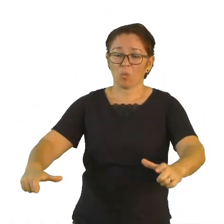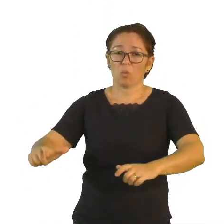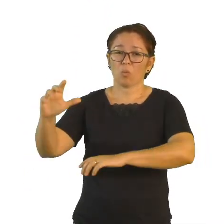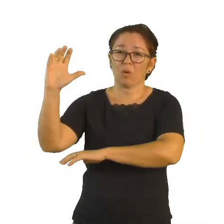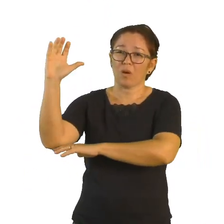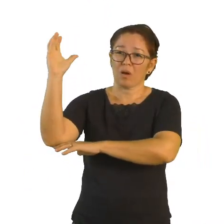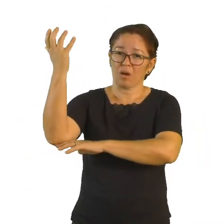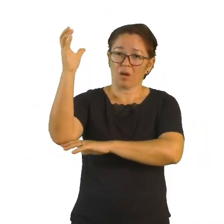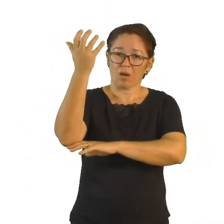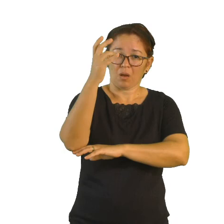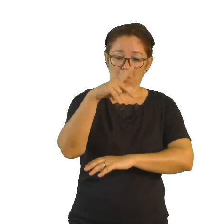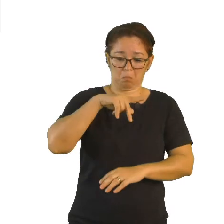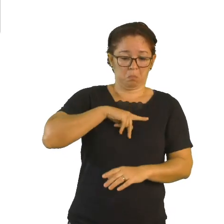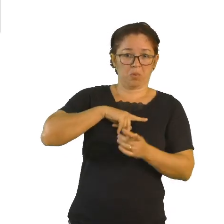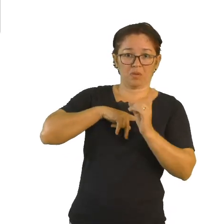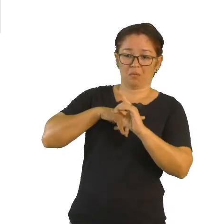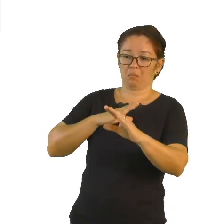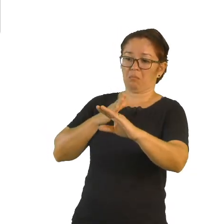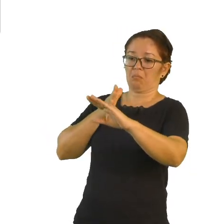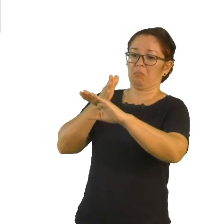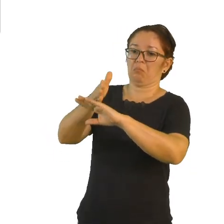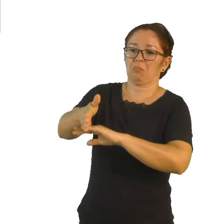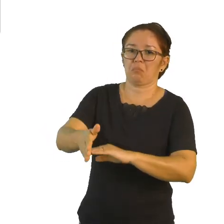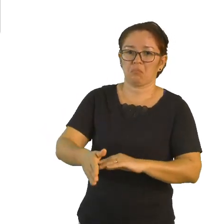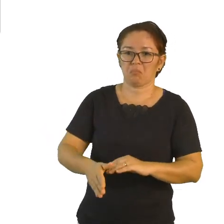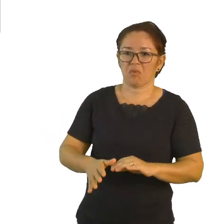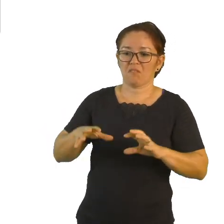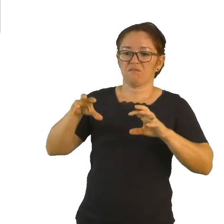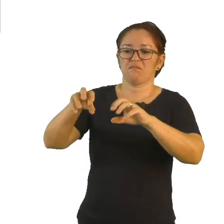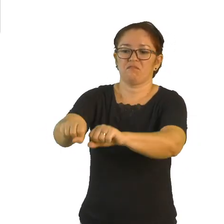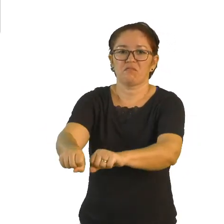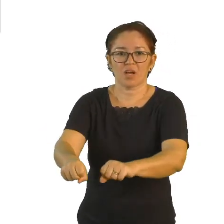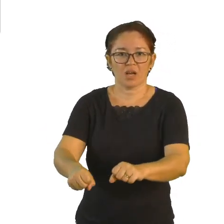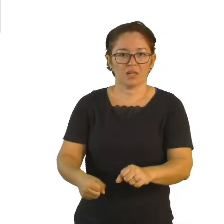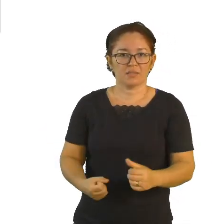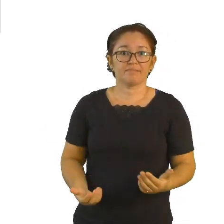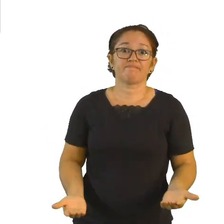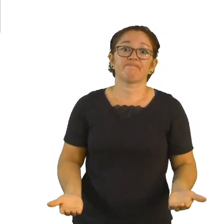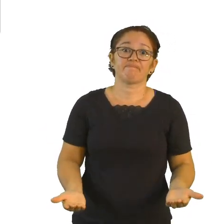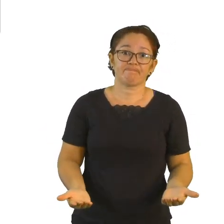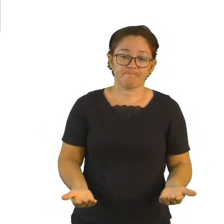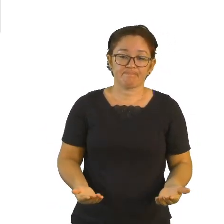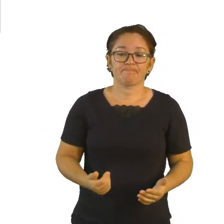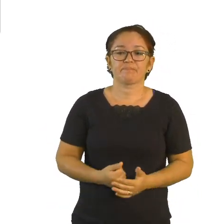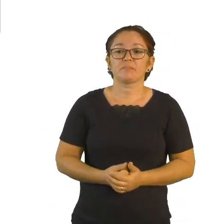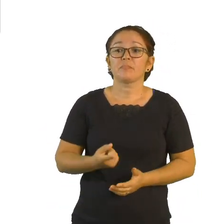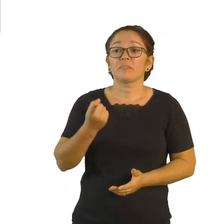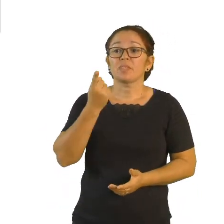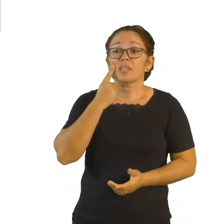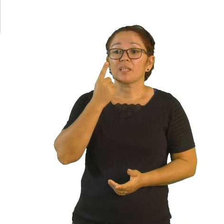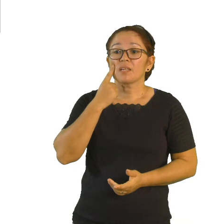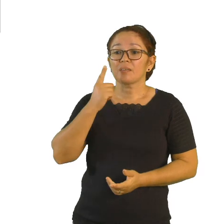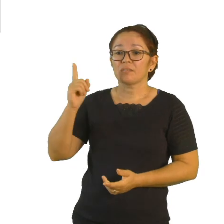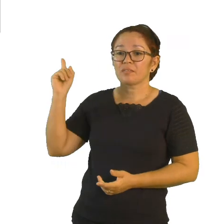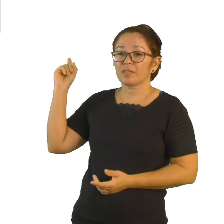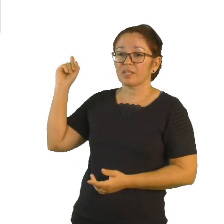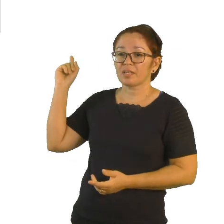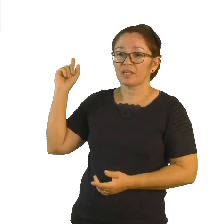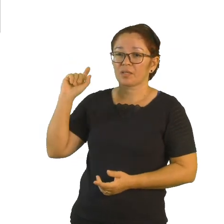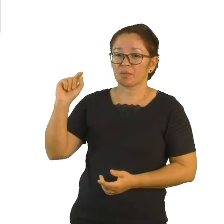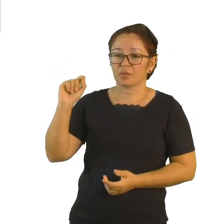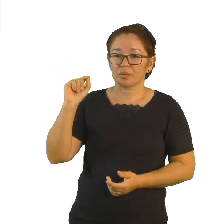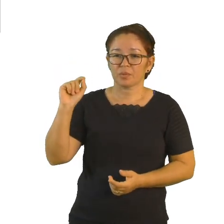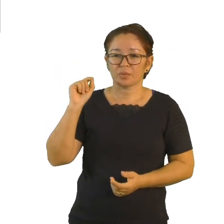Olha, veja bem esse gráfico. Esse gráfico, ele mostra os impactos ambientais presentes